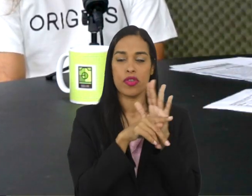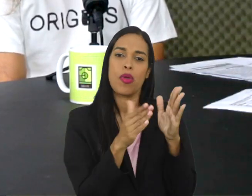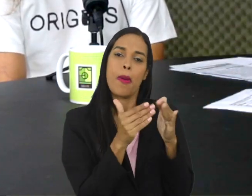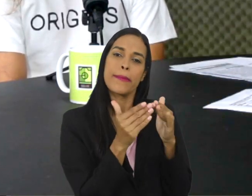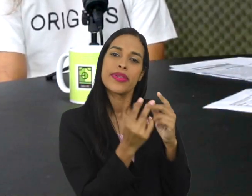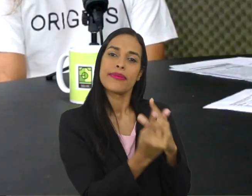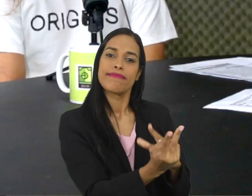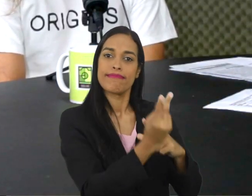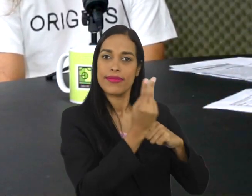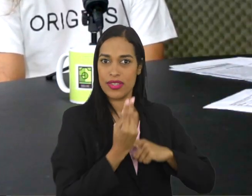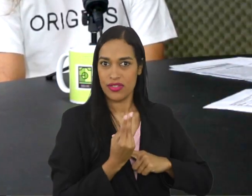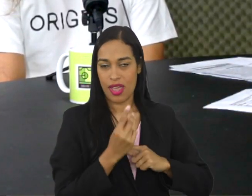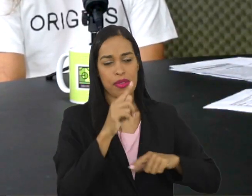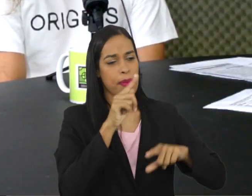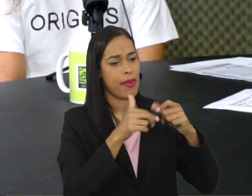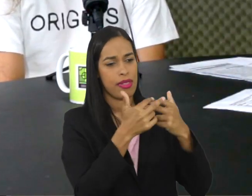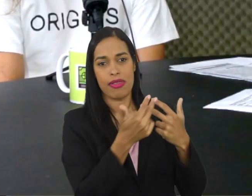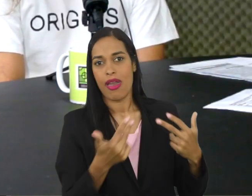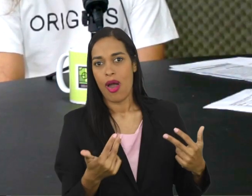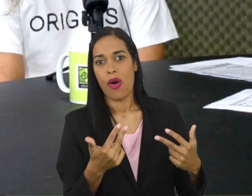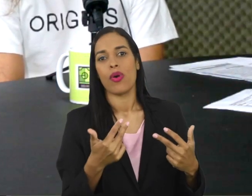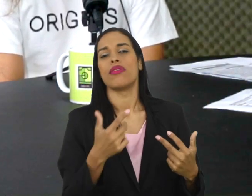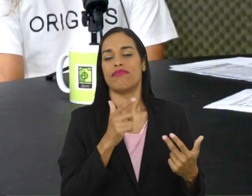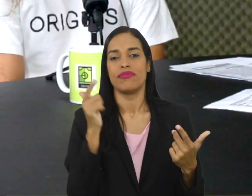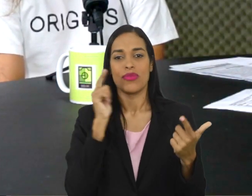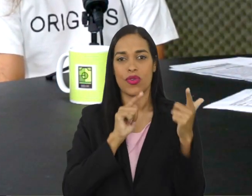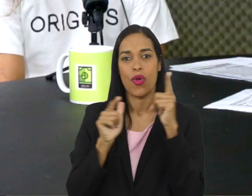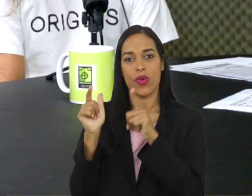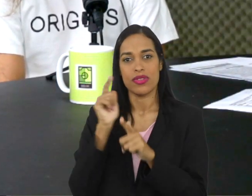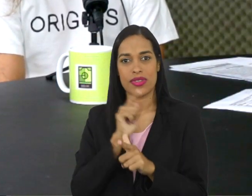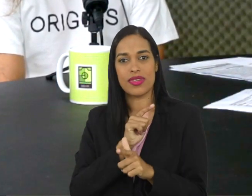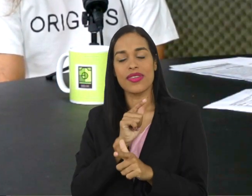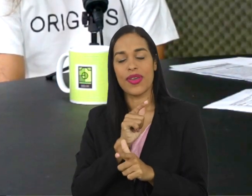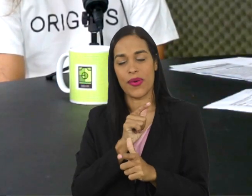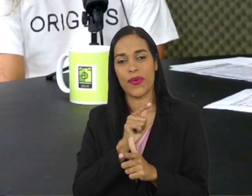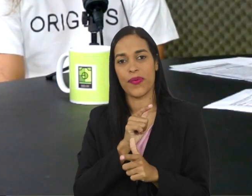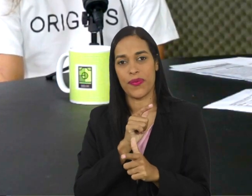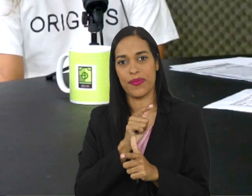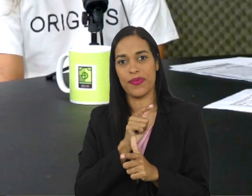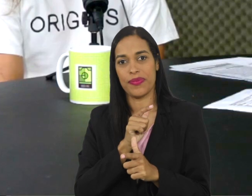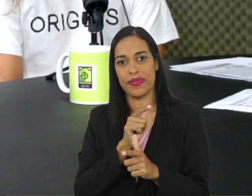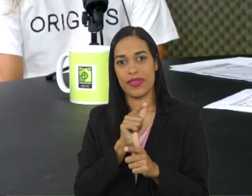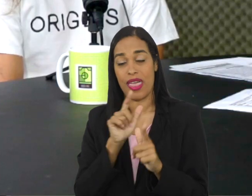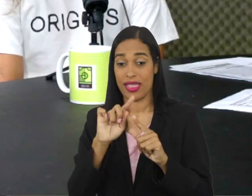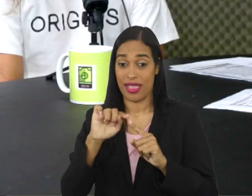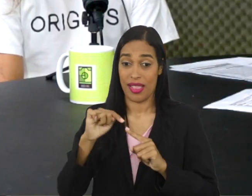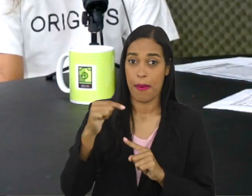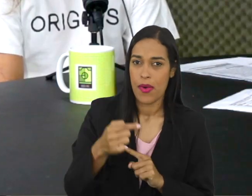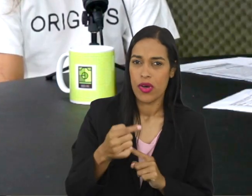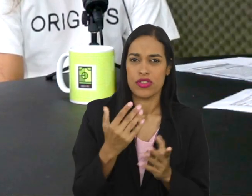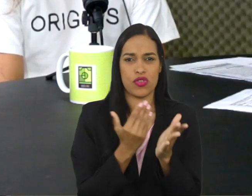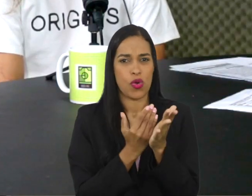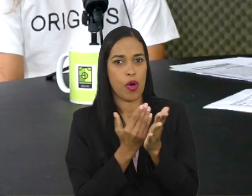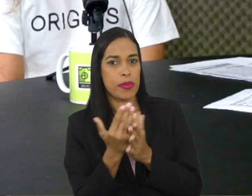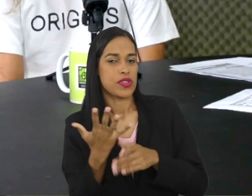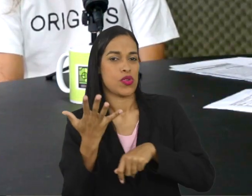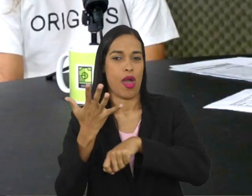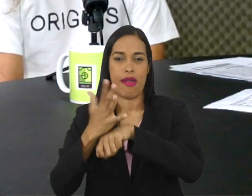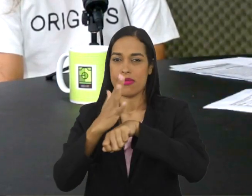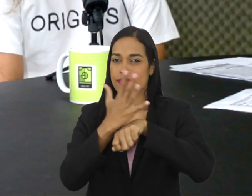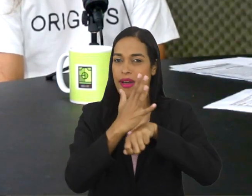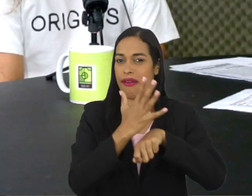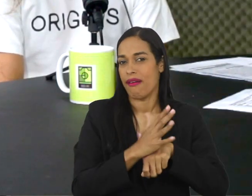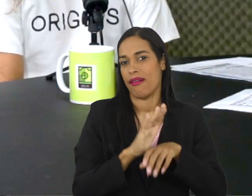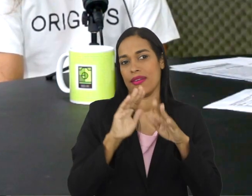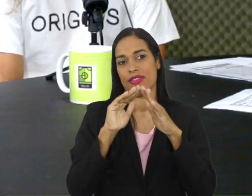pedir emprestado os instrumentos. Aí a gente conseguiu e depois disso a gente começou a ensaiar